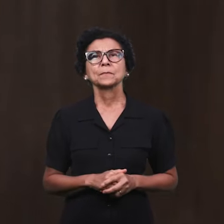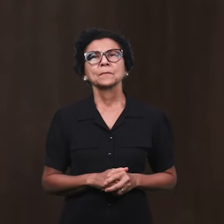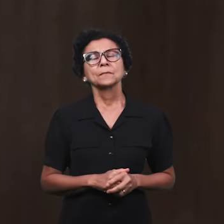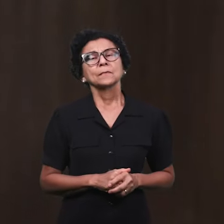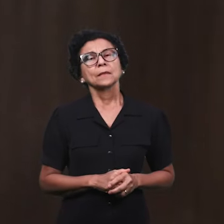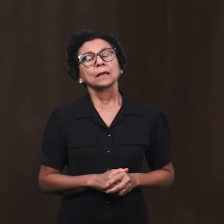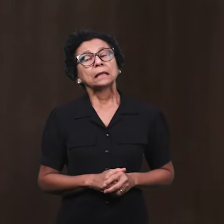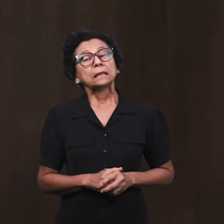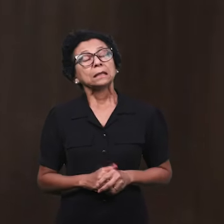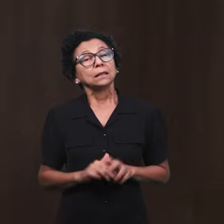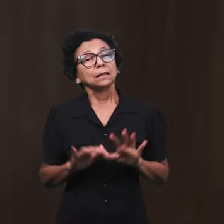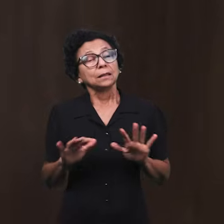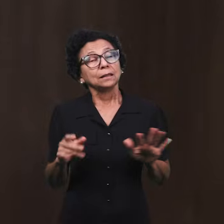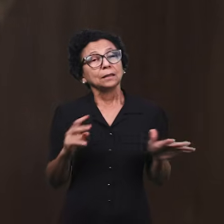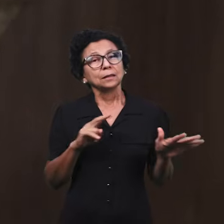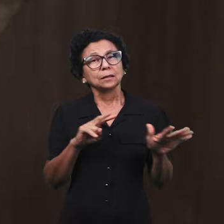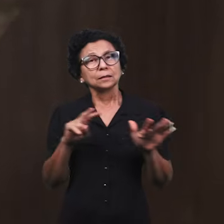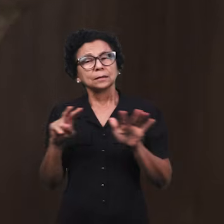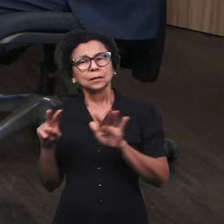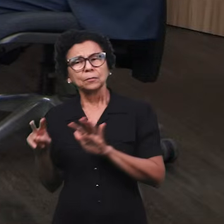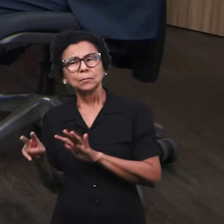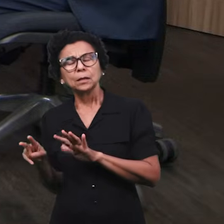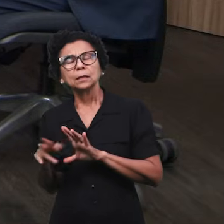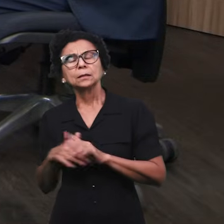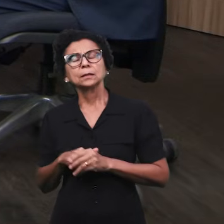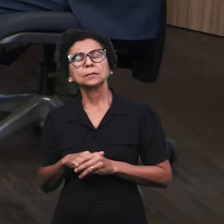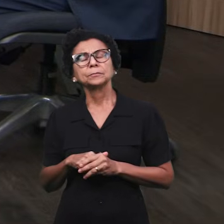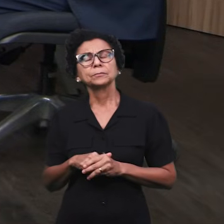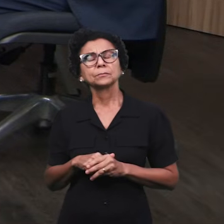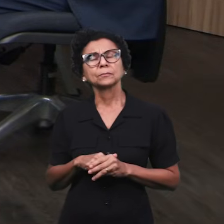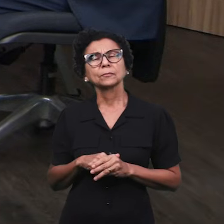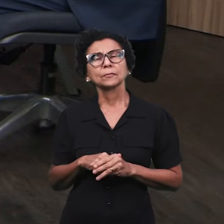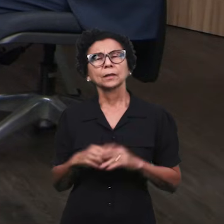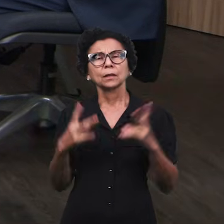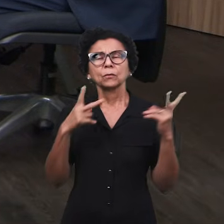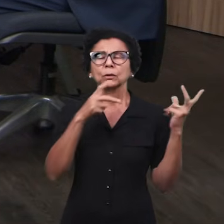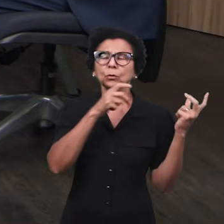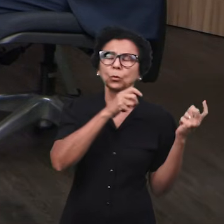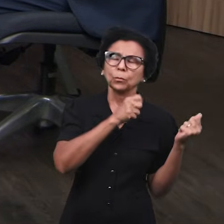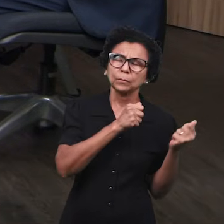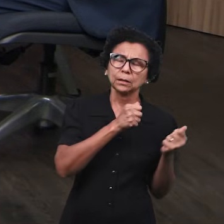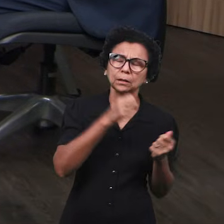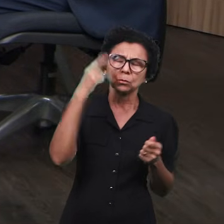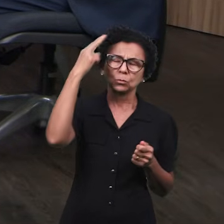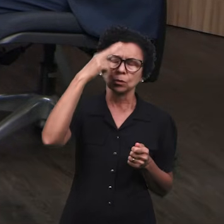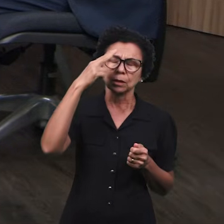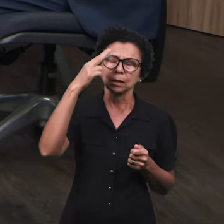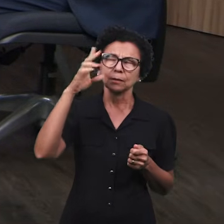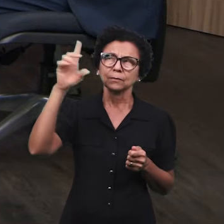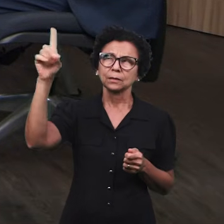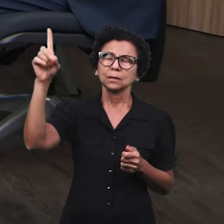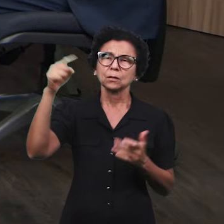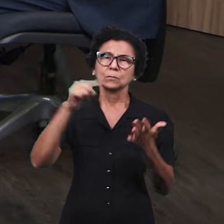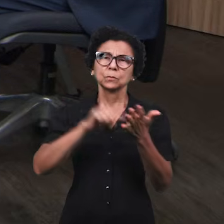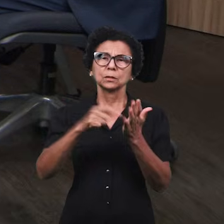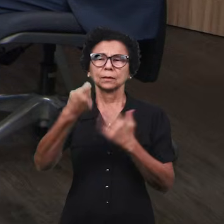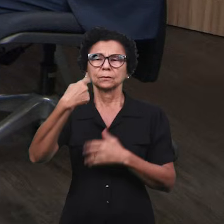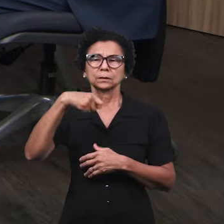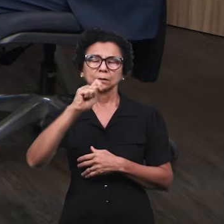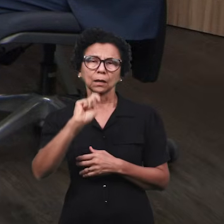semana do seminário, eu dormia, o Senhor me visitava em sonhos, me ensinavam sinais em Libras, E quando eu ia para o Maranhão, era a aula que eu ia fazer. E